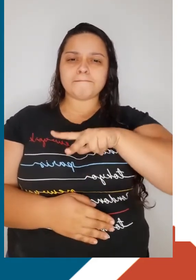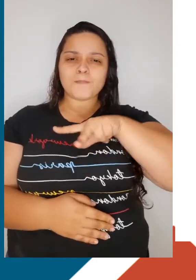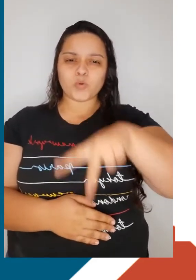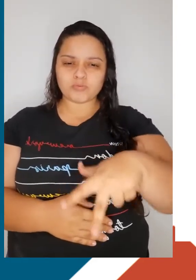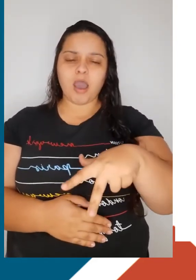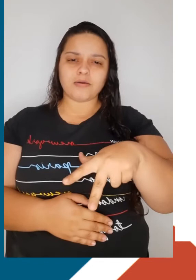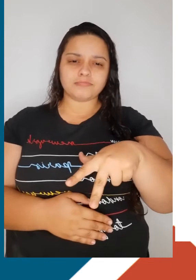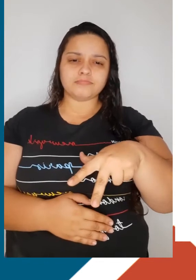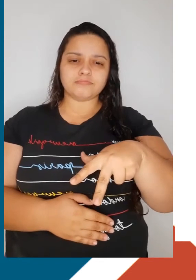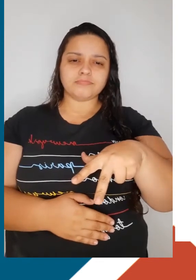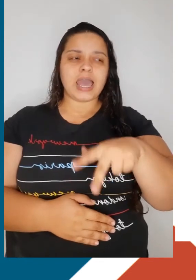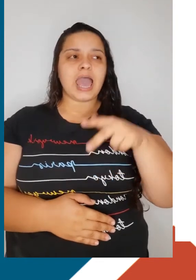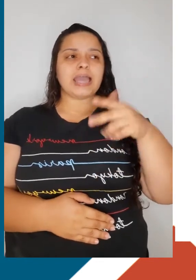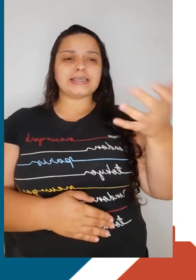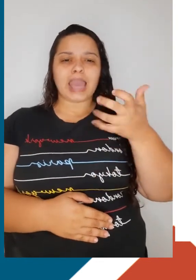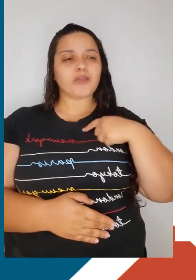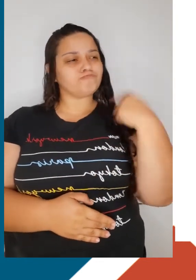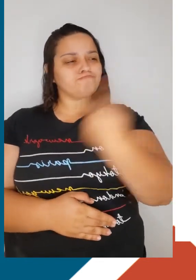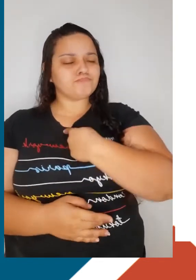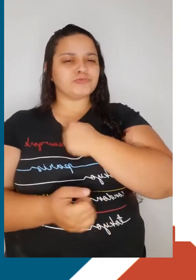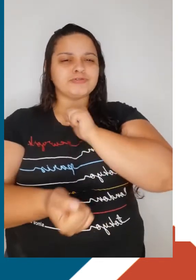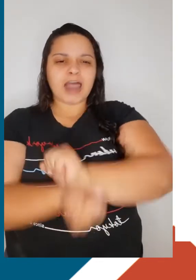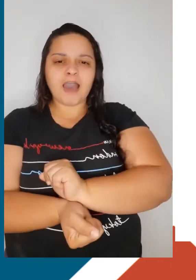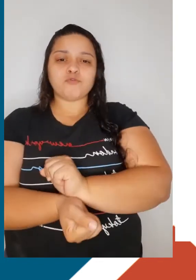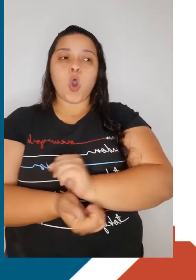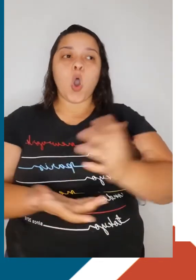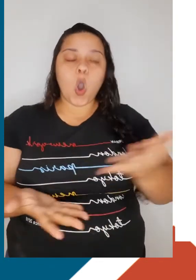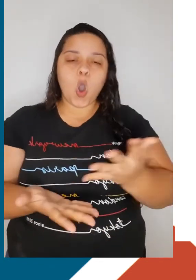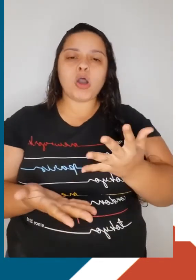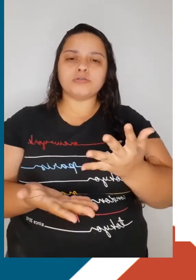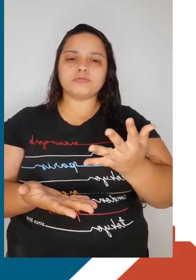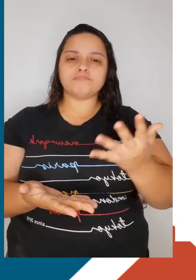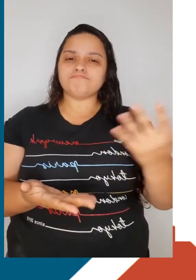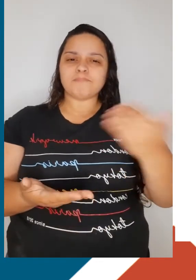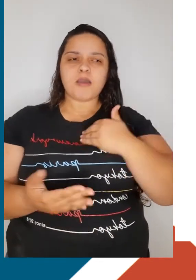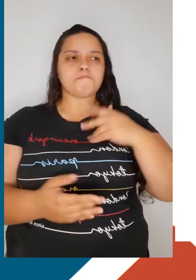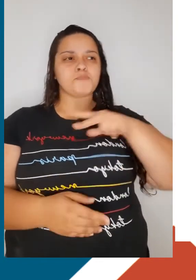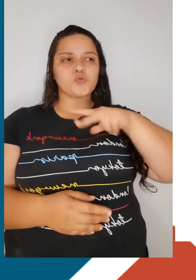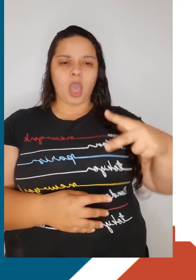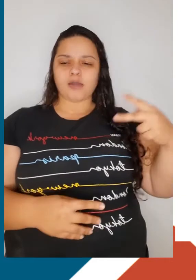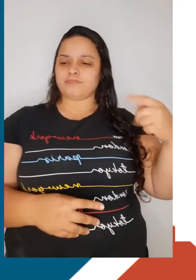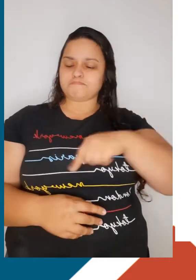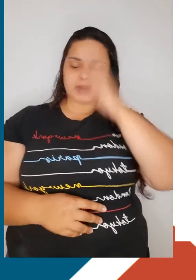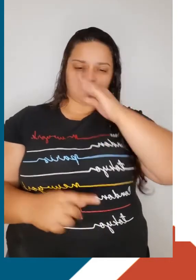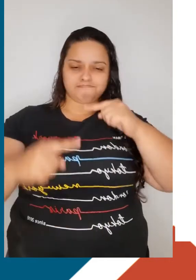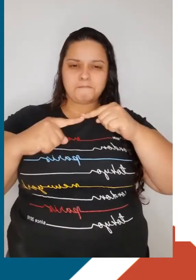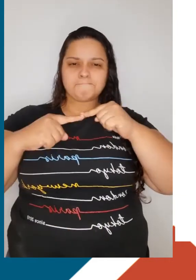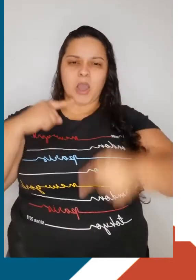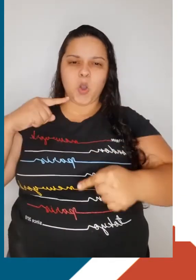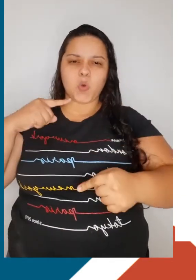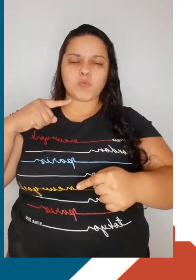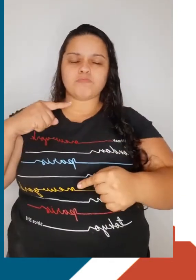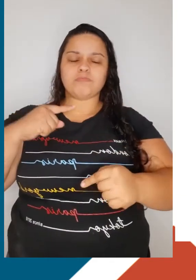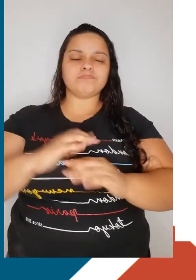As cortes de Portugal querem nos escravizar! De hoje em diante, as nossas relações estão cortadas!